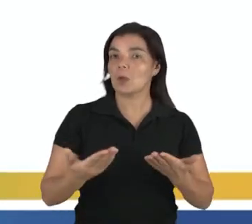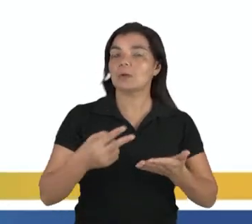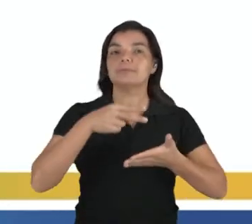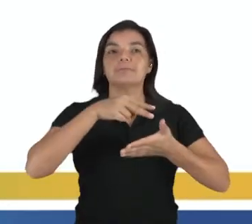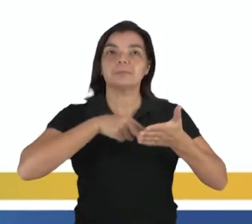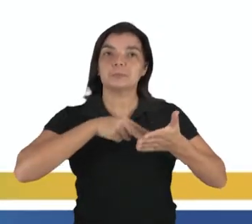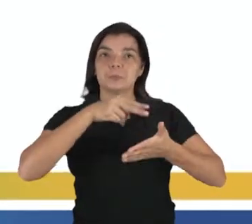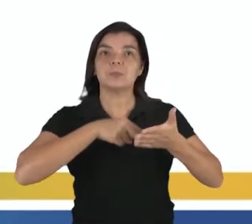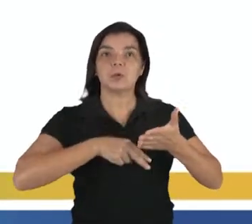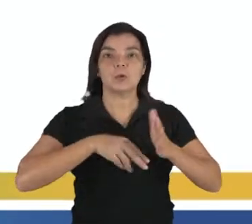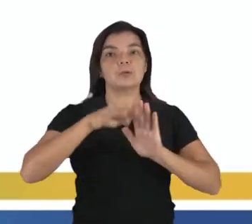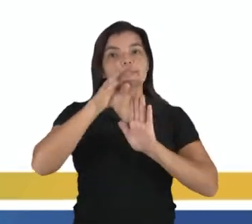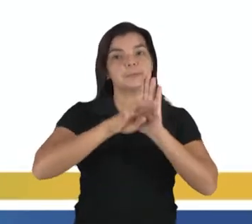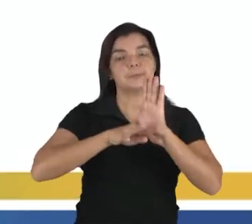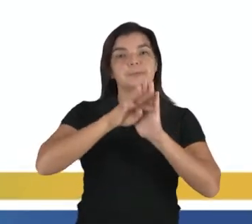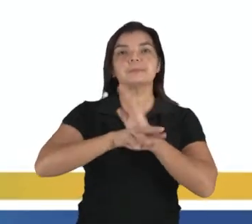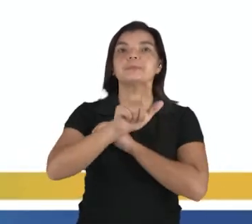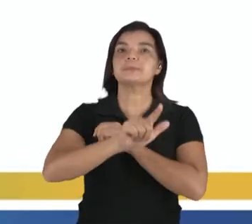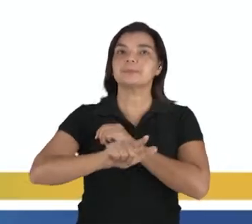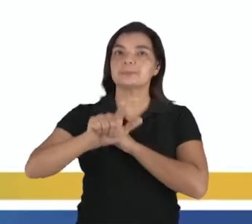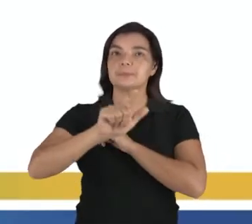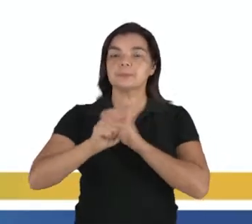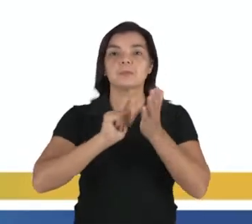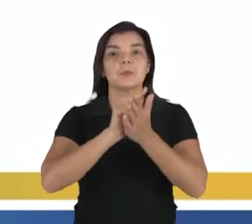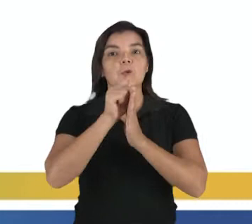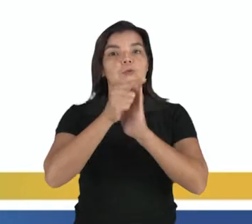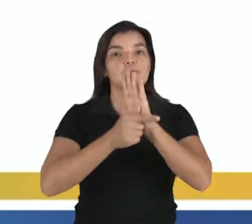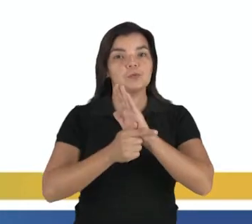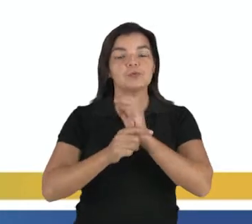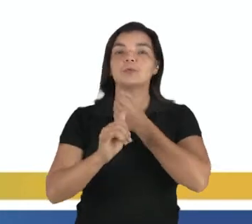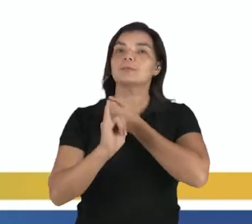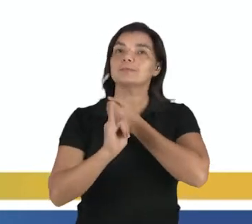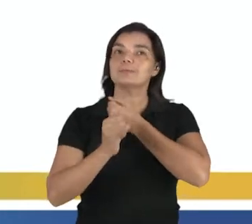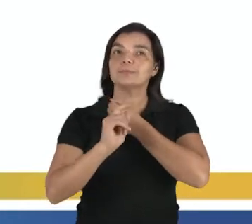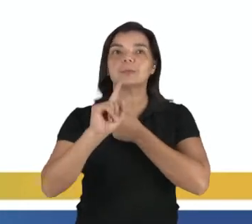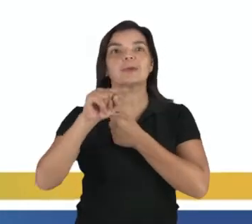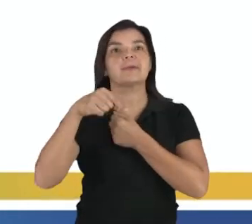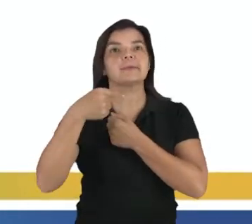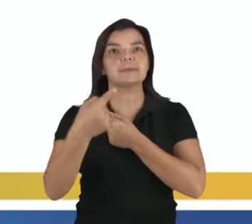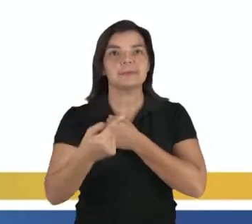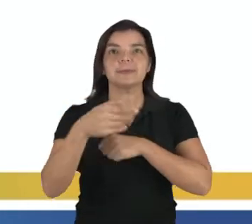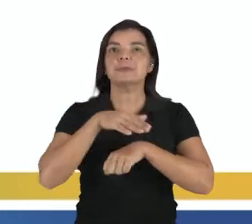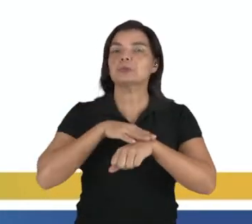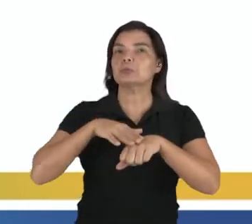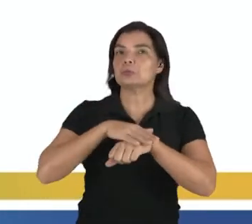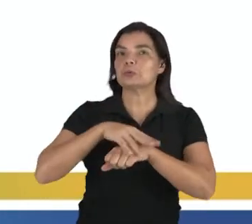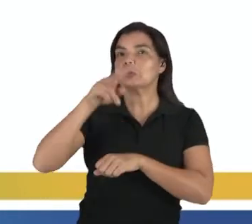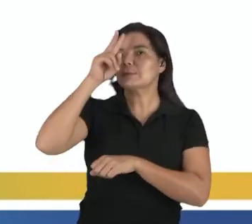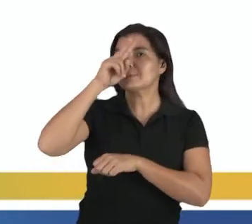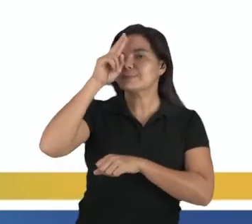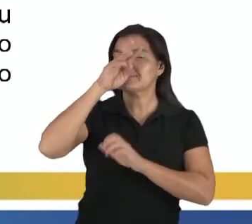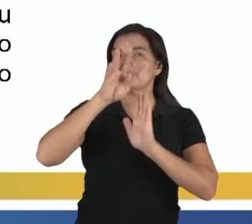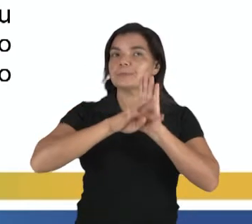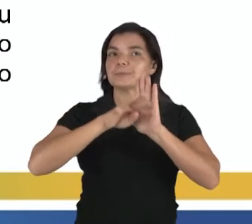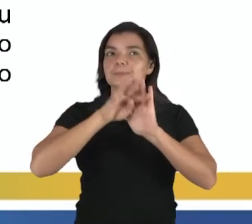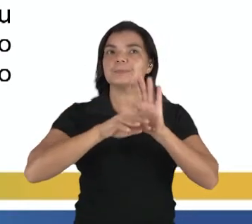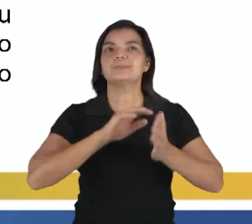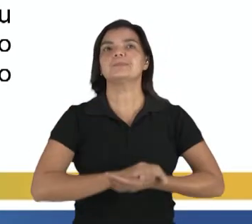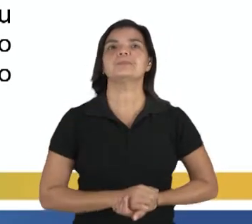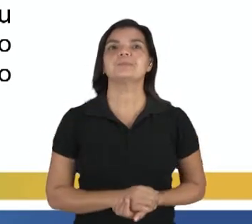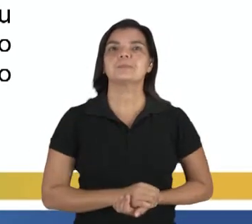Hoje faremos a leitura de um texto literário do gênero crônica e, em seguida, vamos conversar sobre a história do